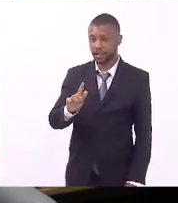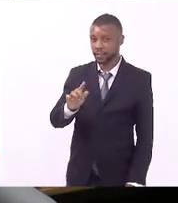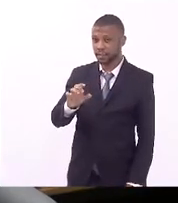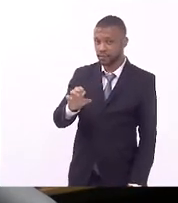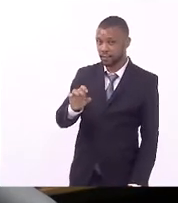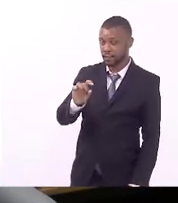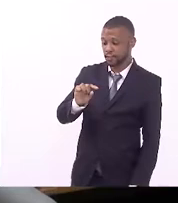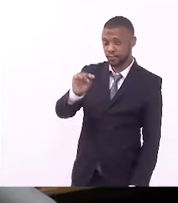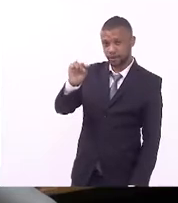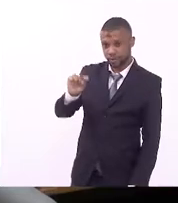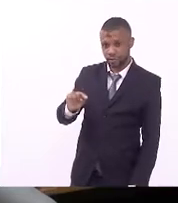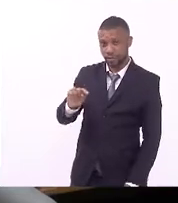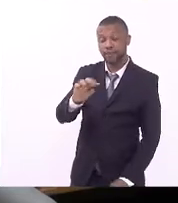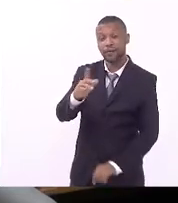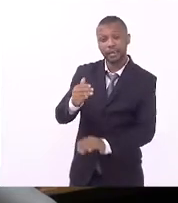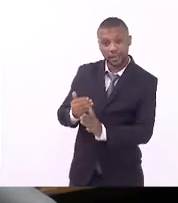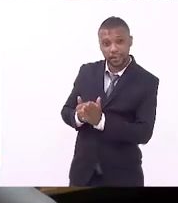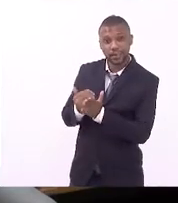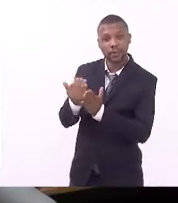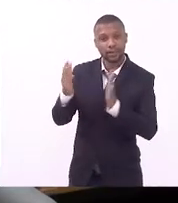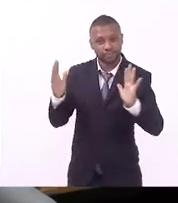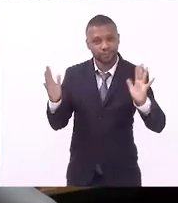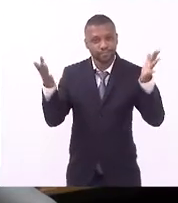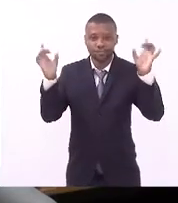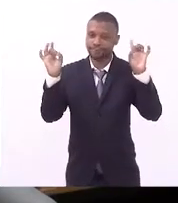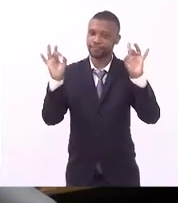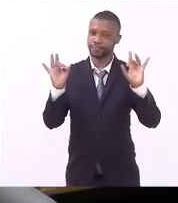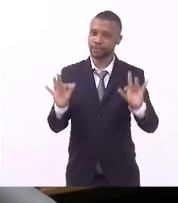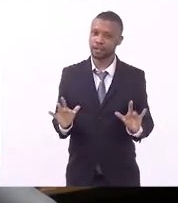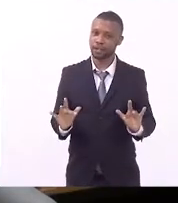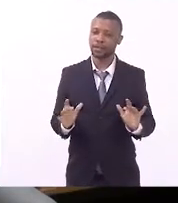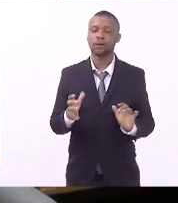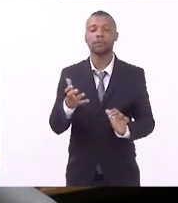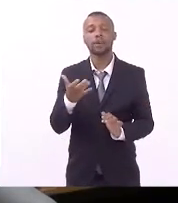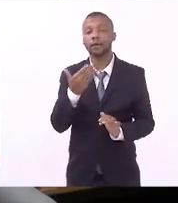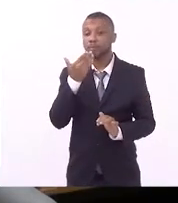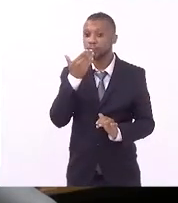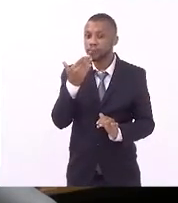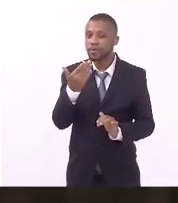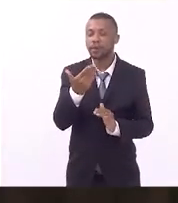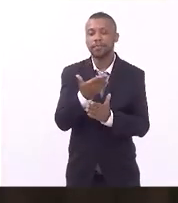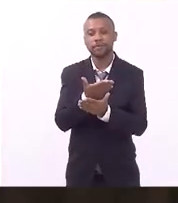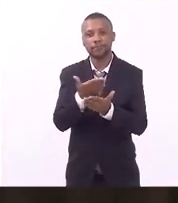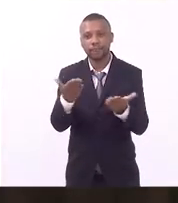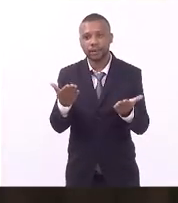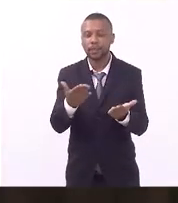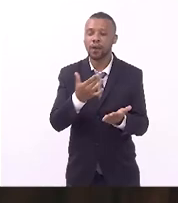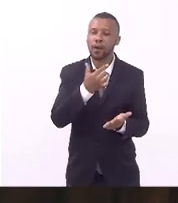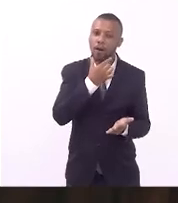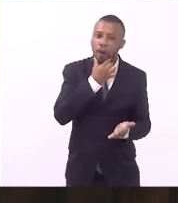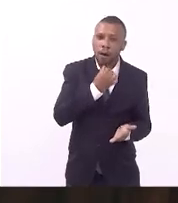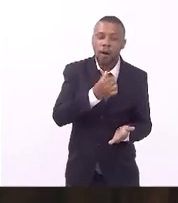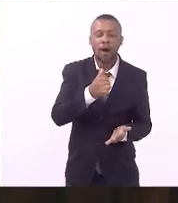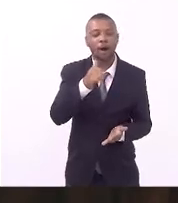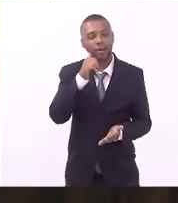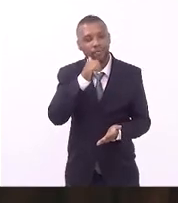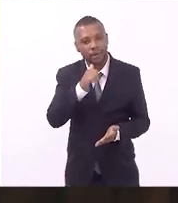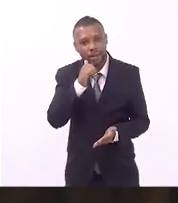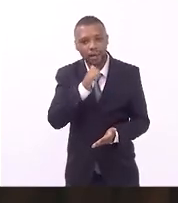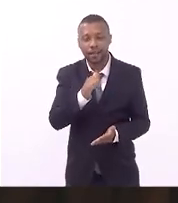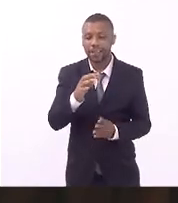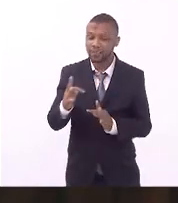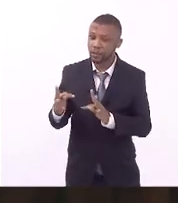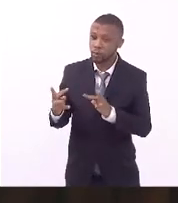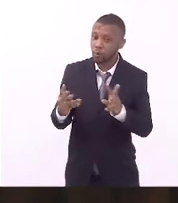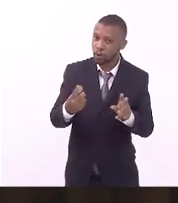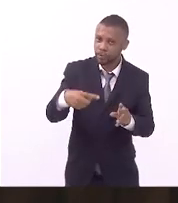nossa sessão solene, então eu pediria a todos e todas e todes que aí estão, pudessem